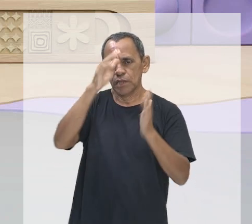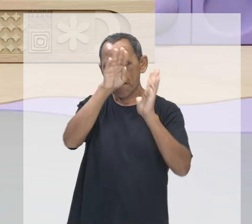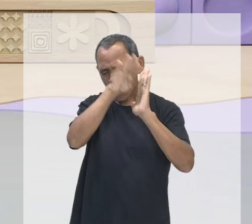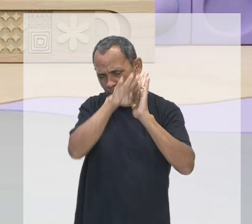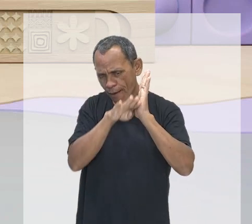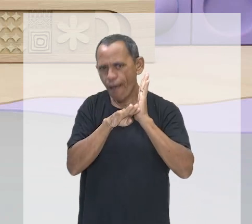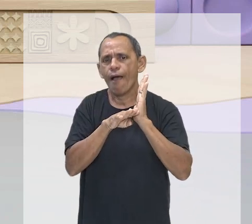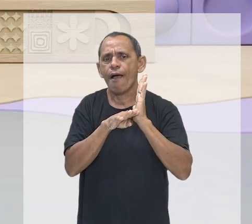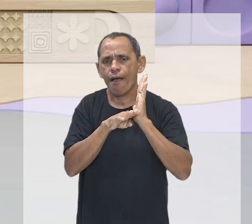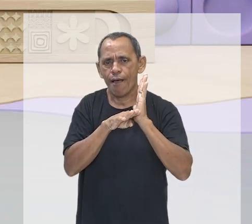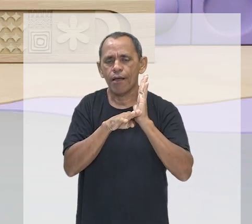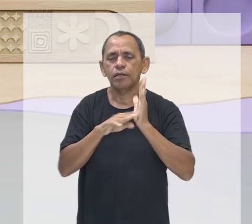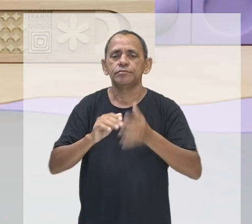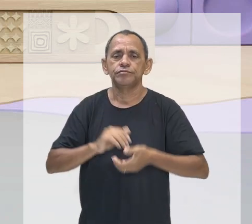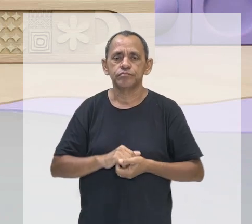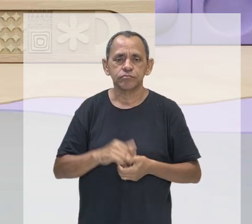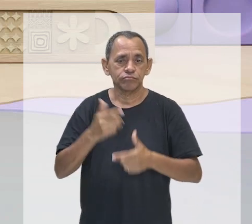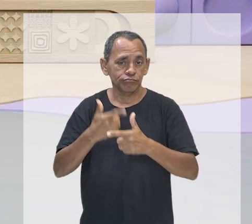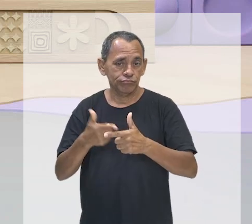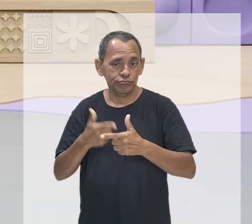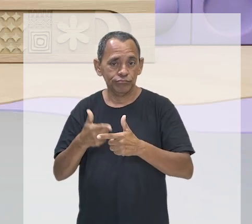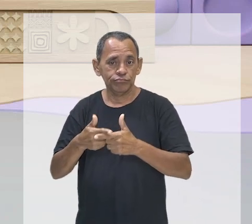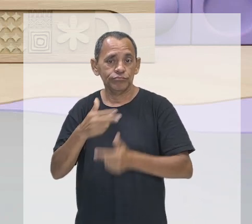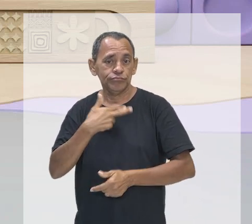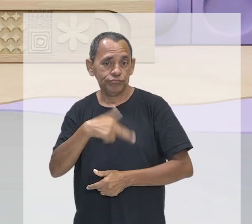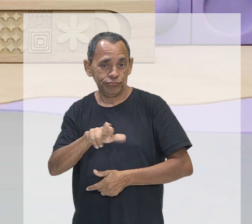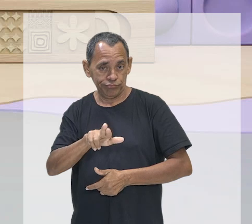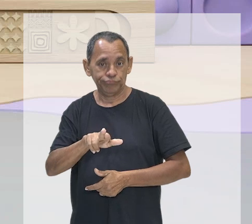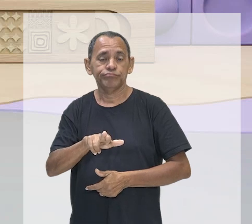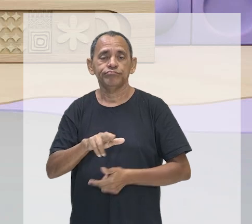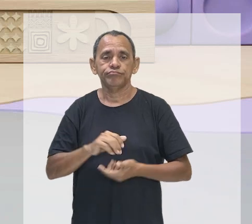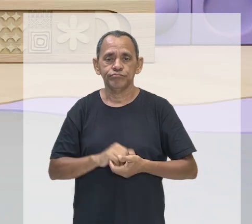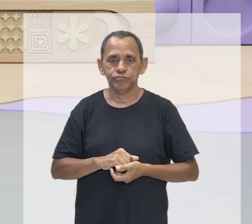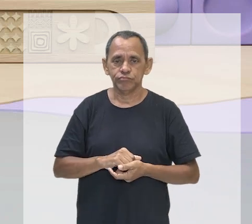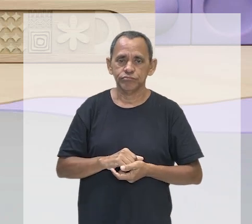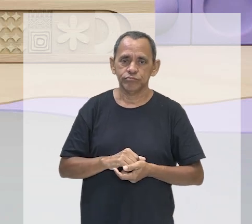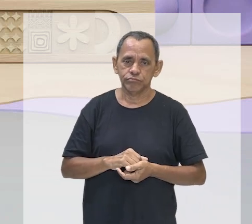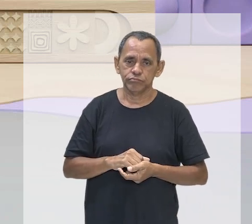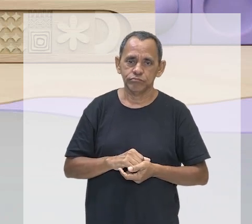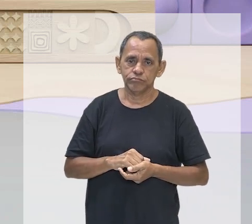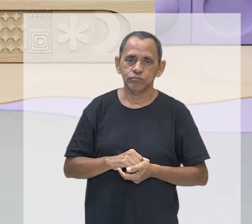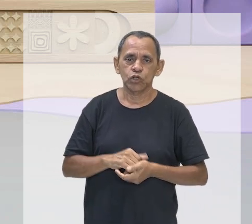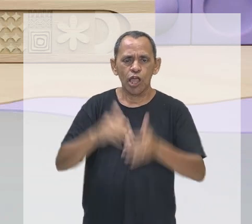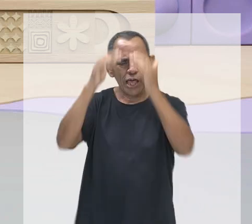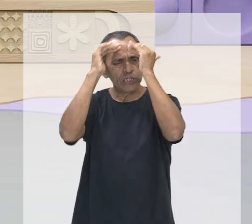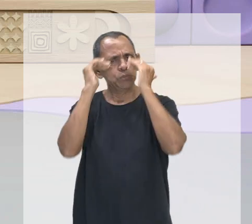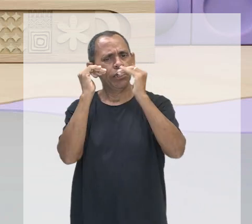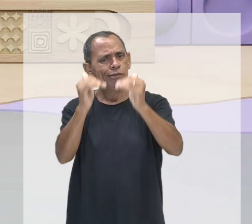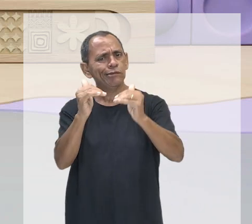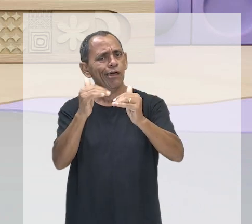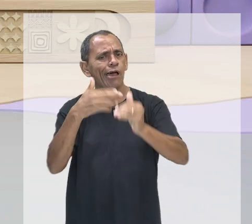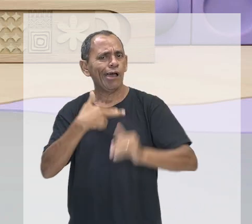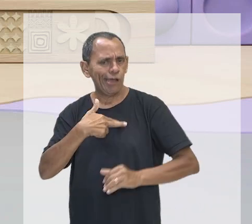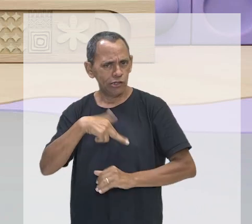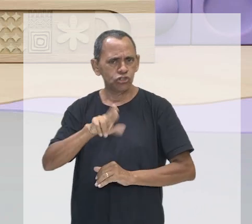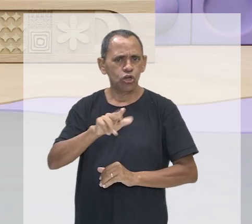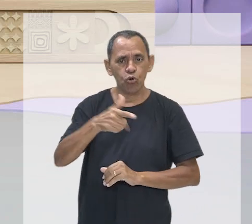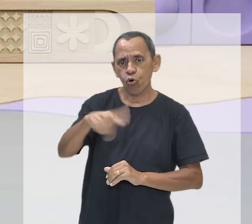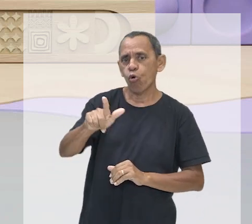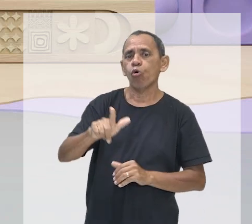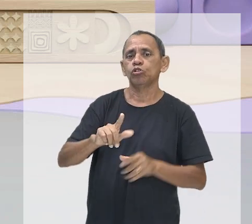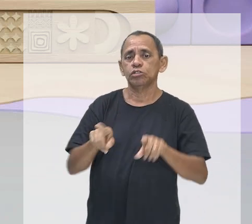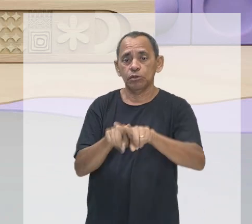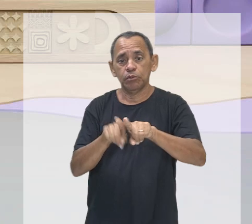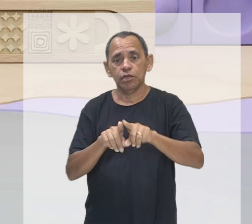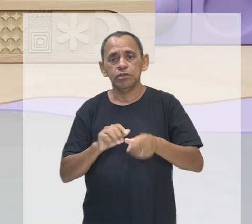religiosa a intolerância religiosa, né? Aquilo que eu já falei, acabei de falar, quando eu não respeito outra religião. O